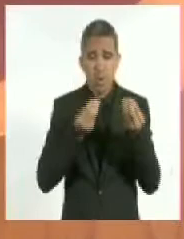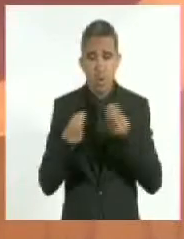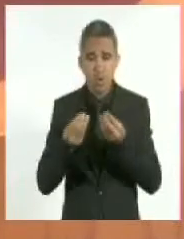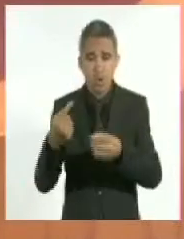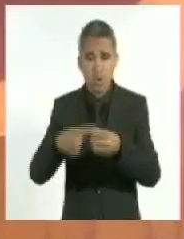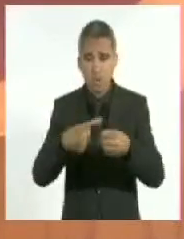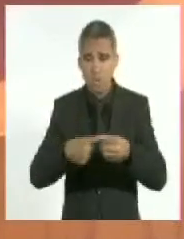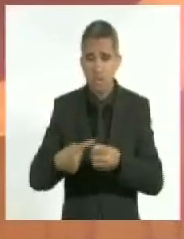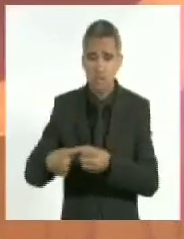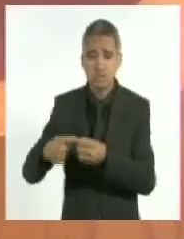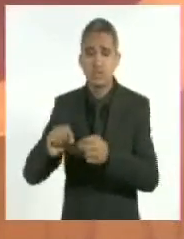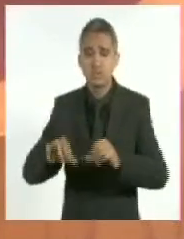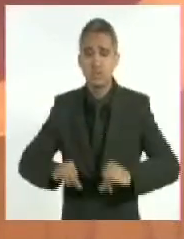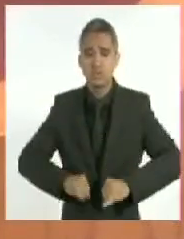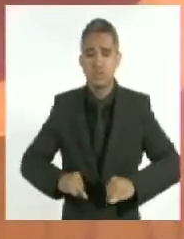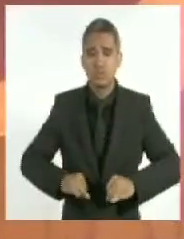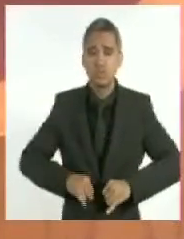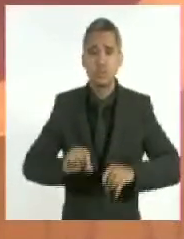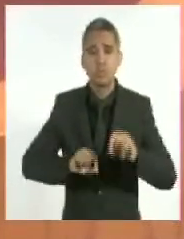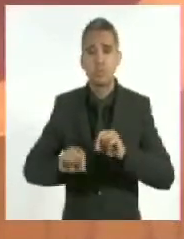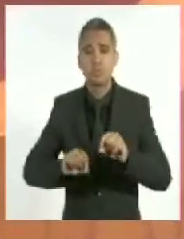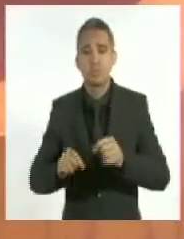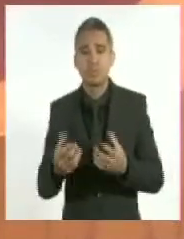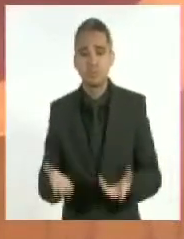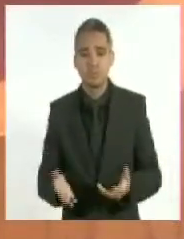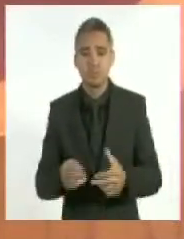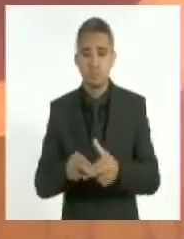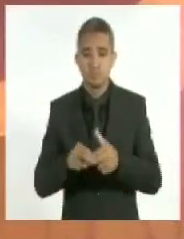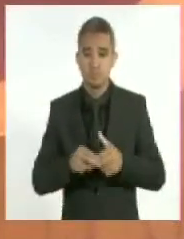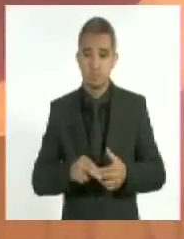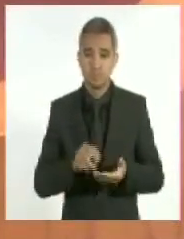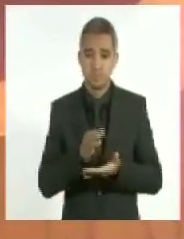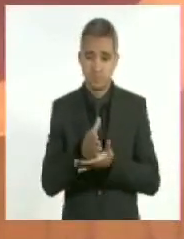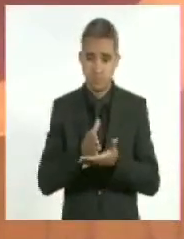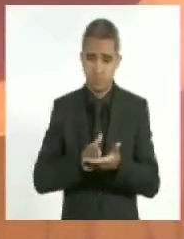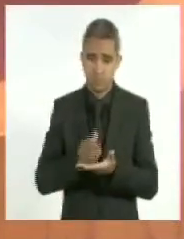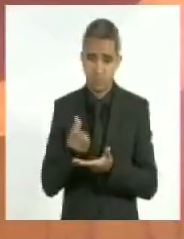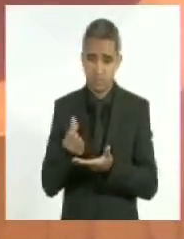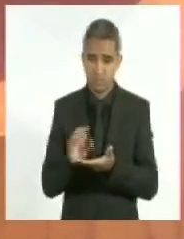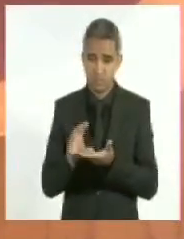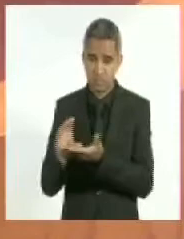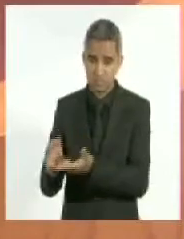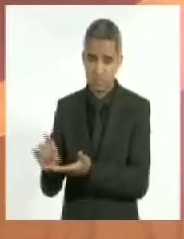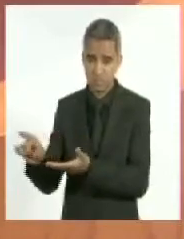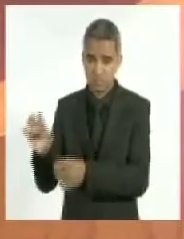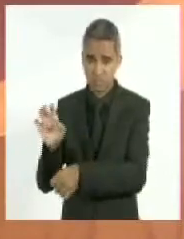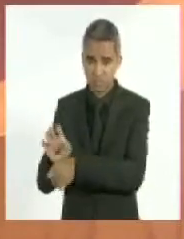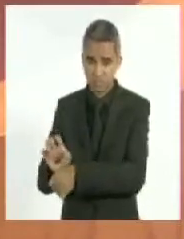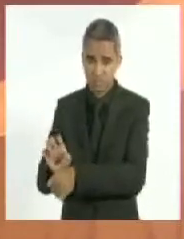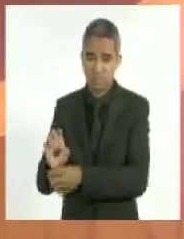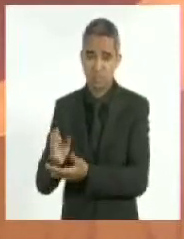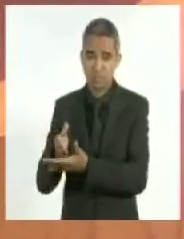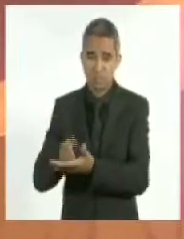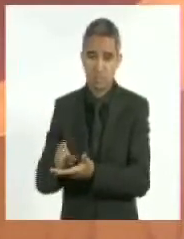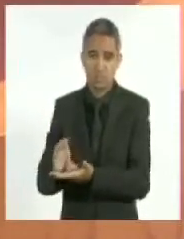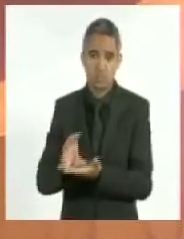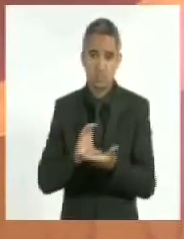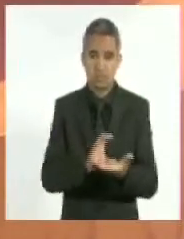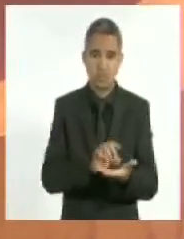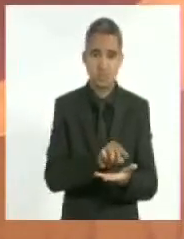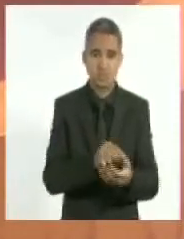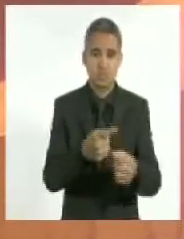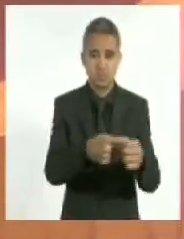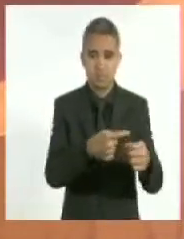dessa receita é pelo Estado, que vai exercer o poder de polícia, e parte desse recurso tem que ser aplicados obrigatoriamente